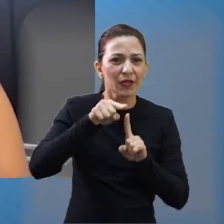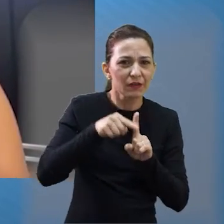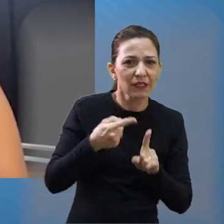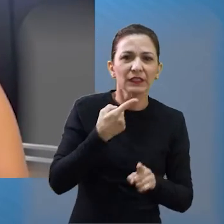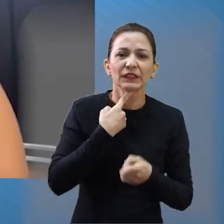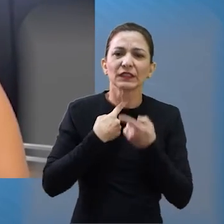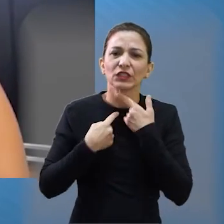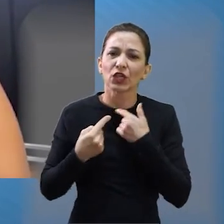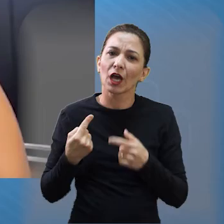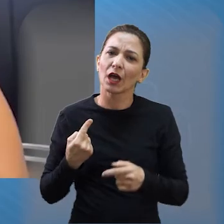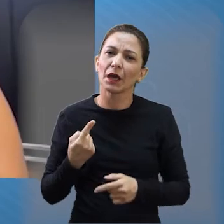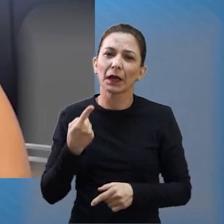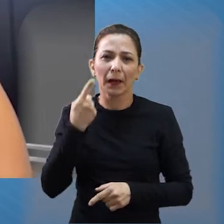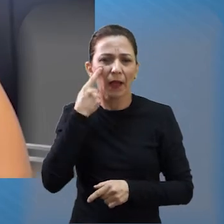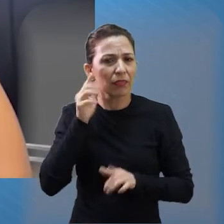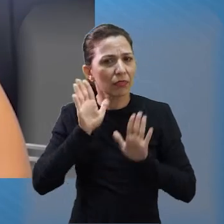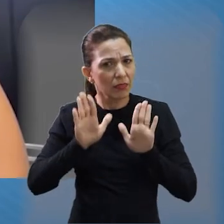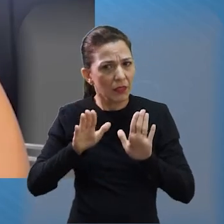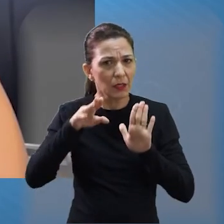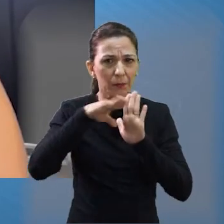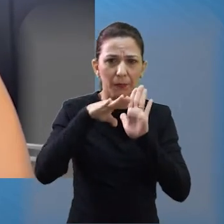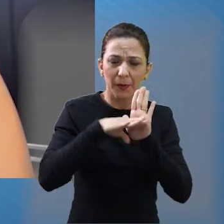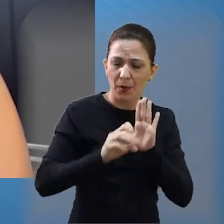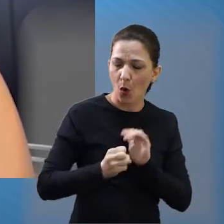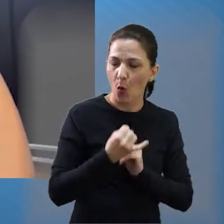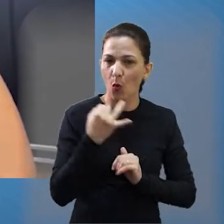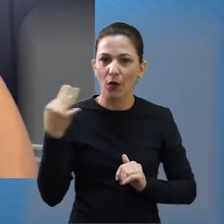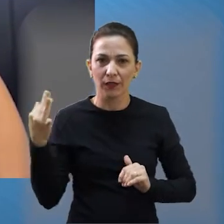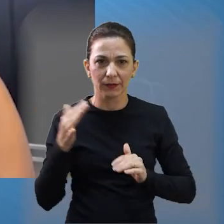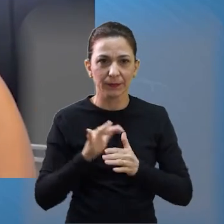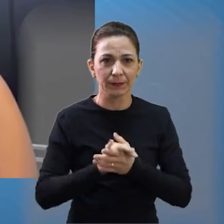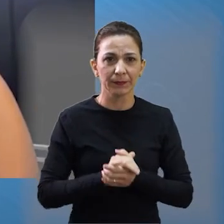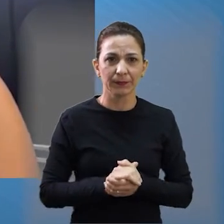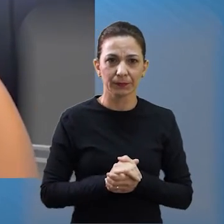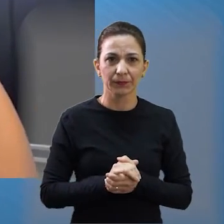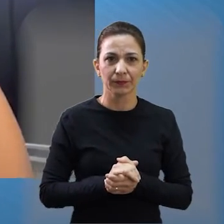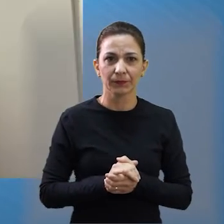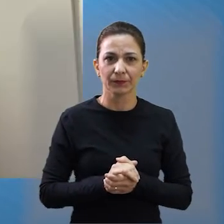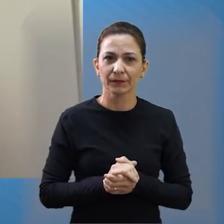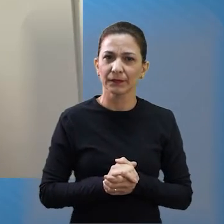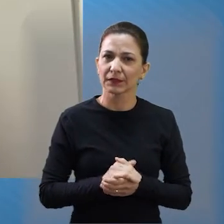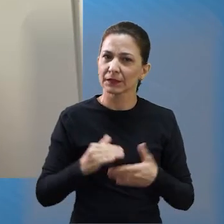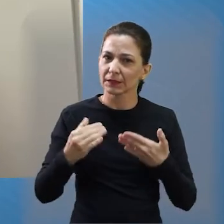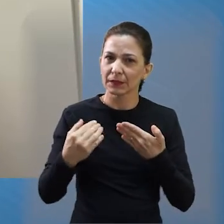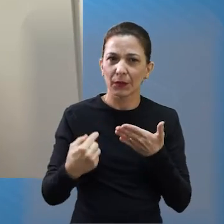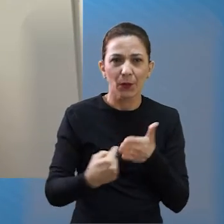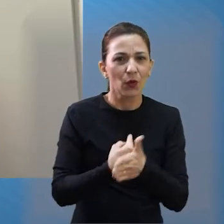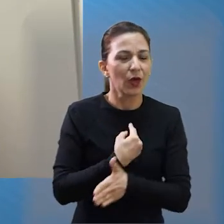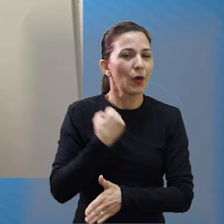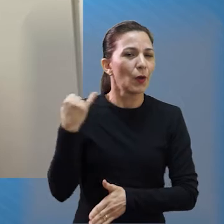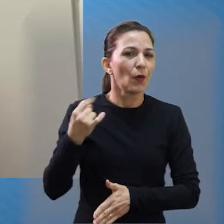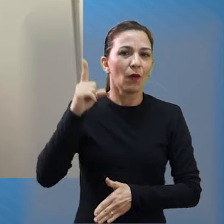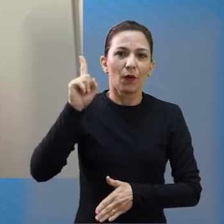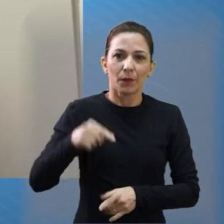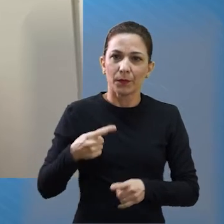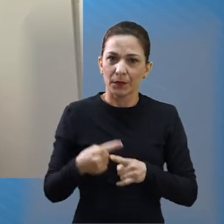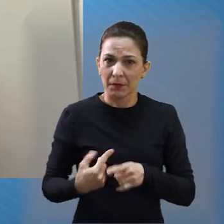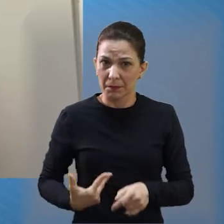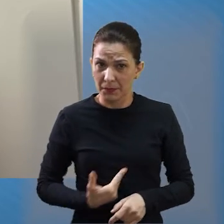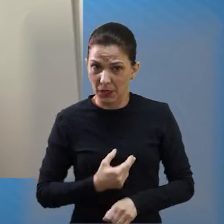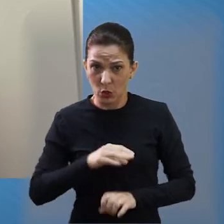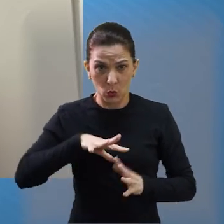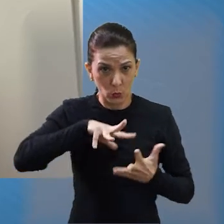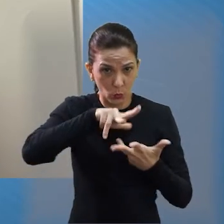as grávidas ou quem deseja engravidar devem ter com a cirurgia bariátrica? Isso é muito importante,